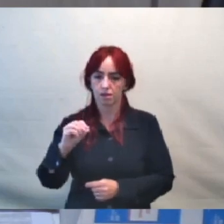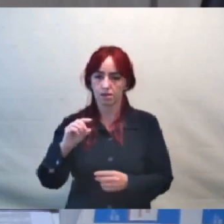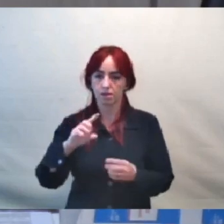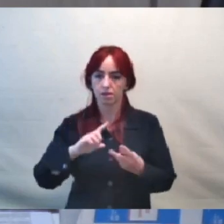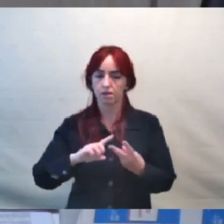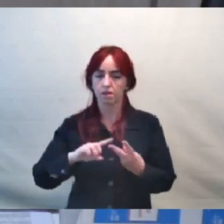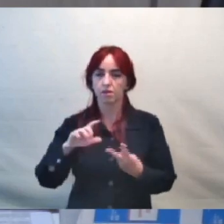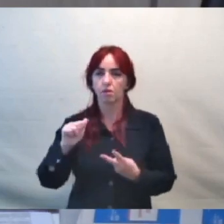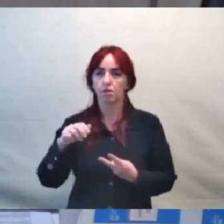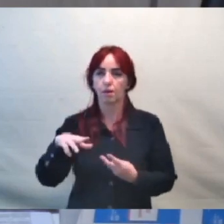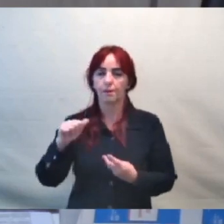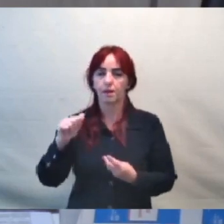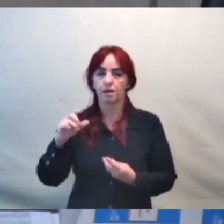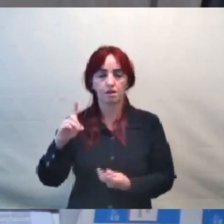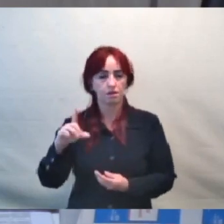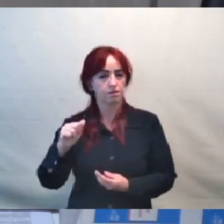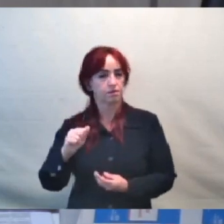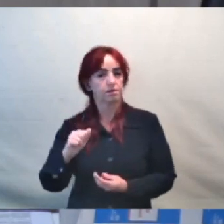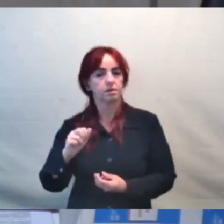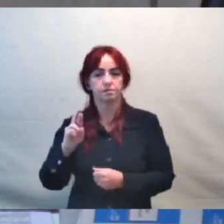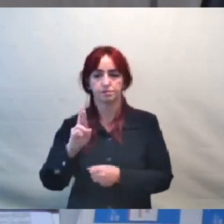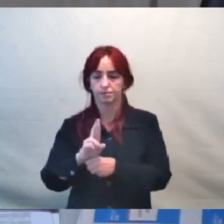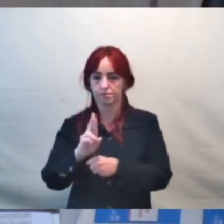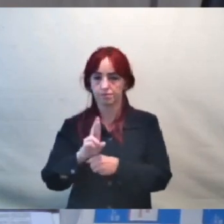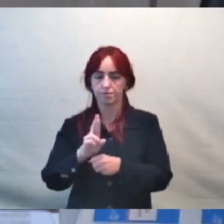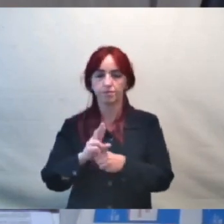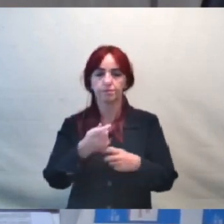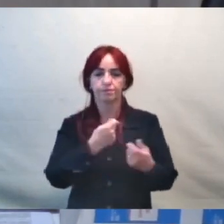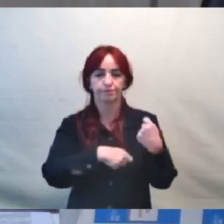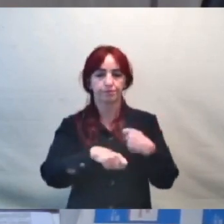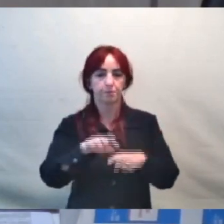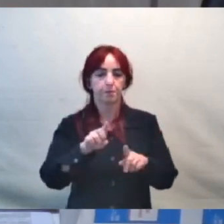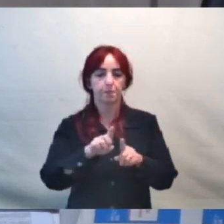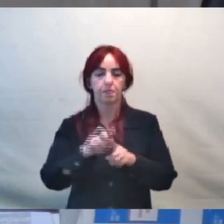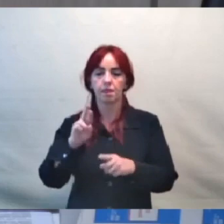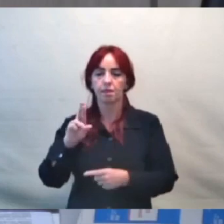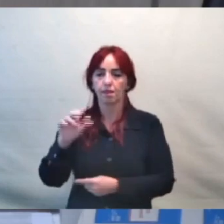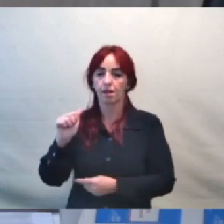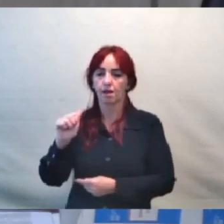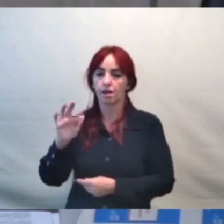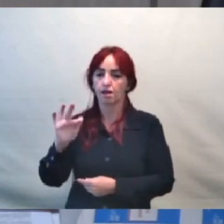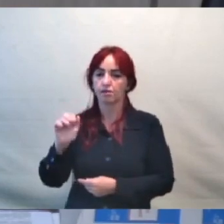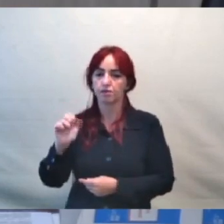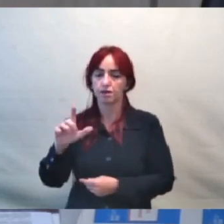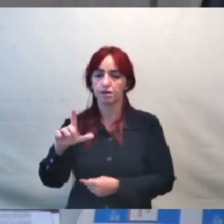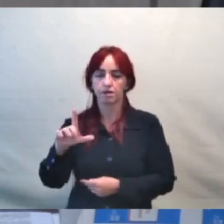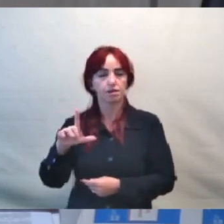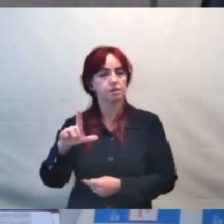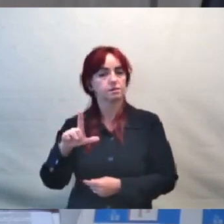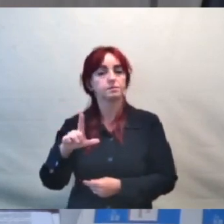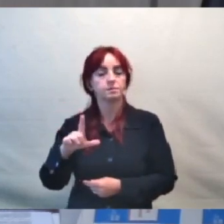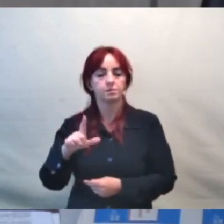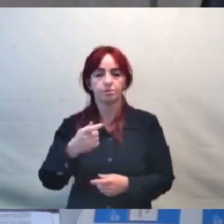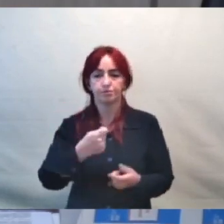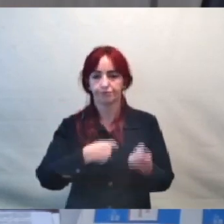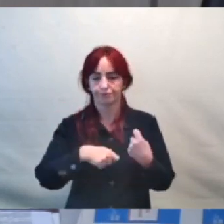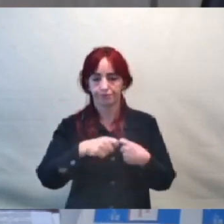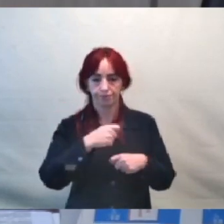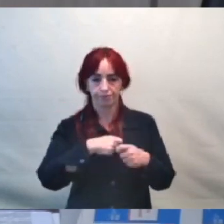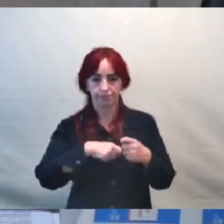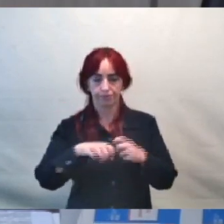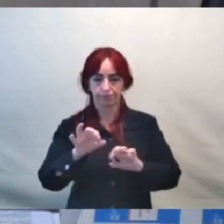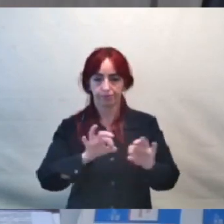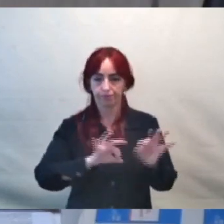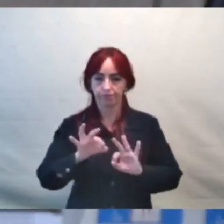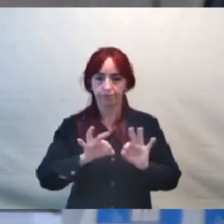diretora de gestão de planejamento e finanças, e o Rafael Alvarenga, analista de planejamento e gestão